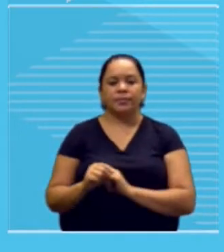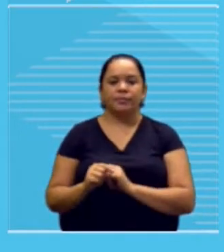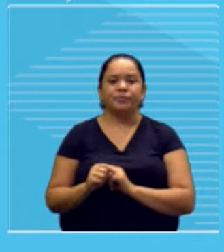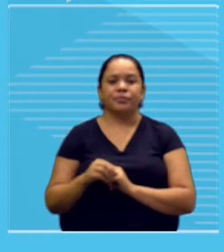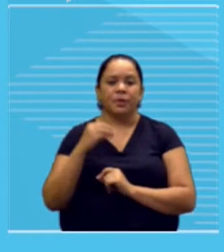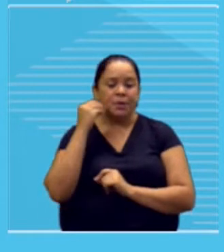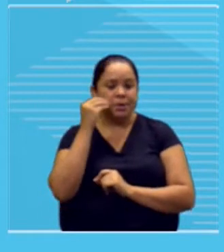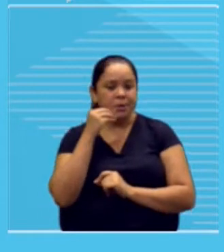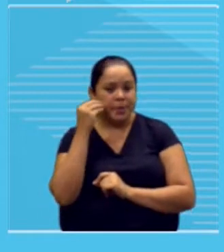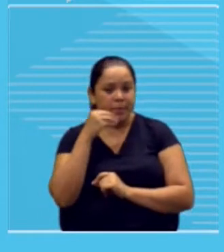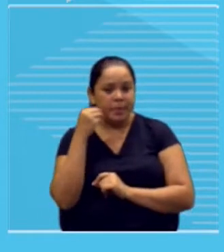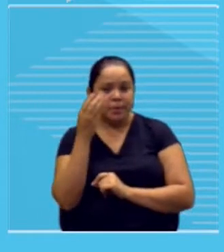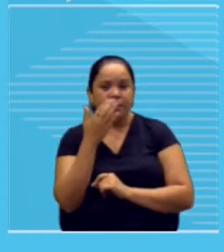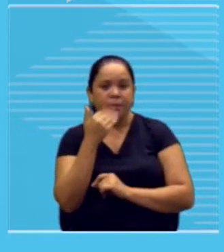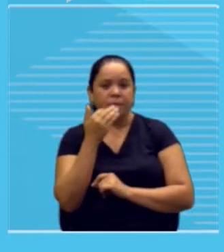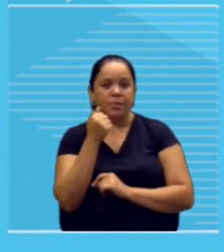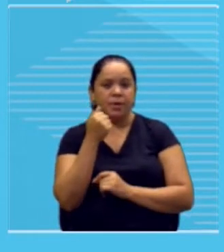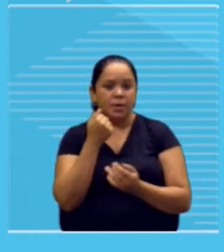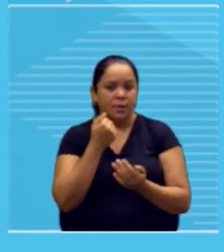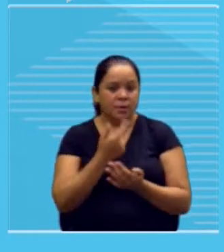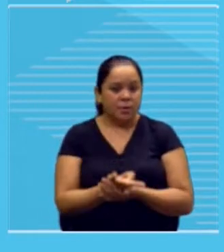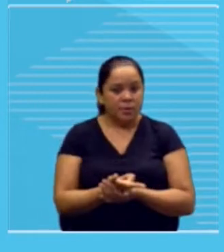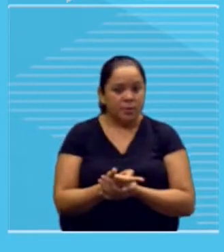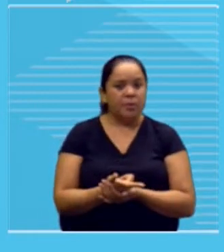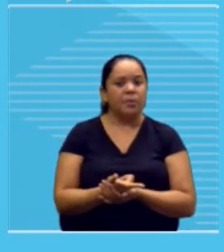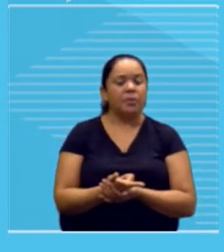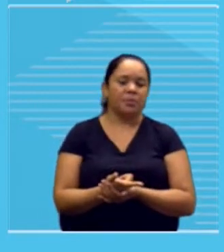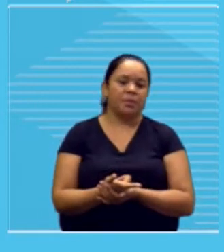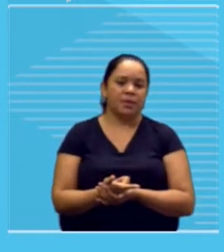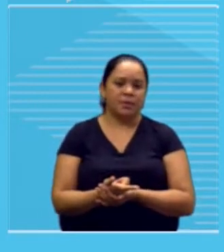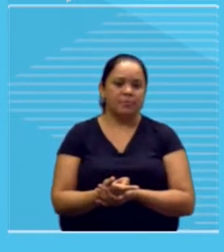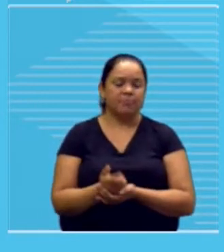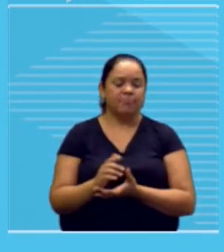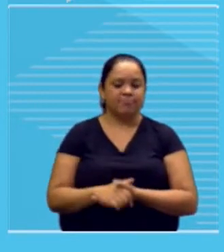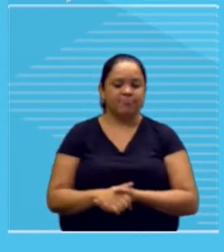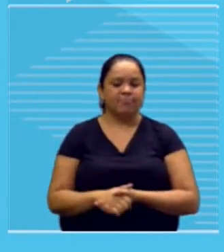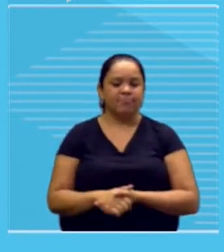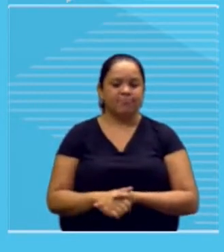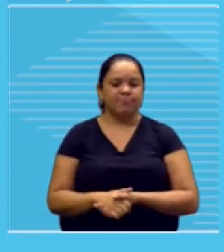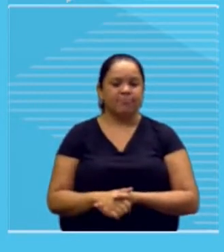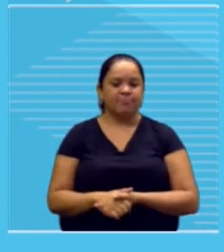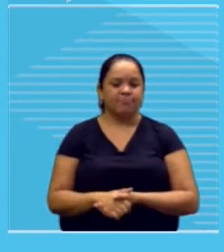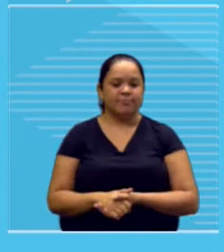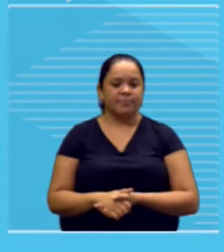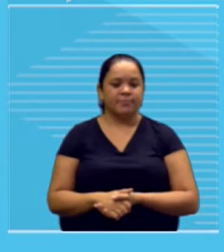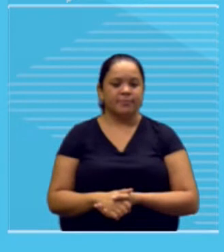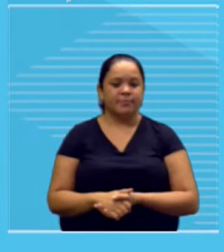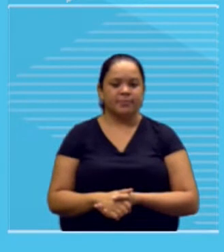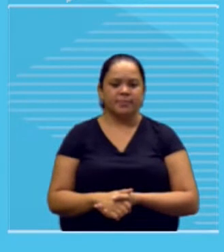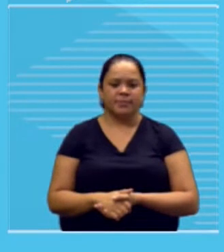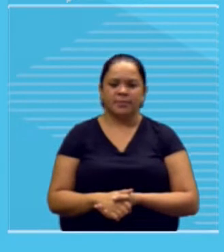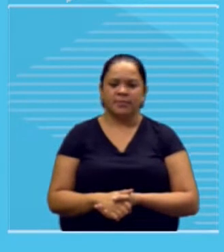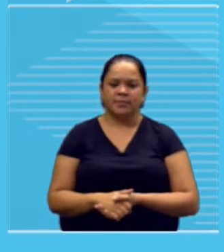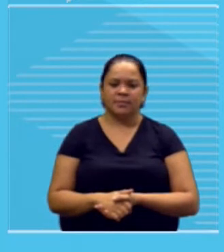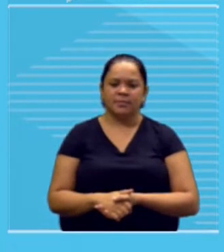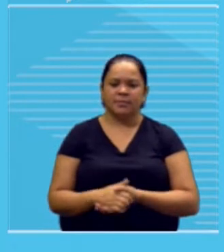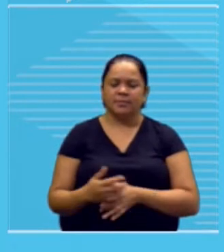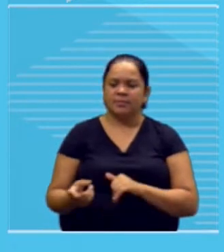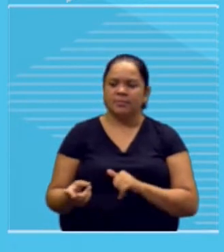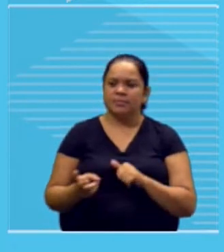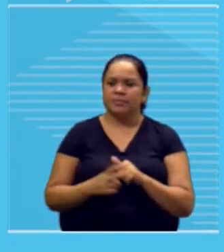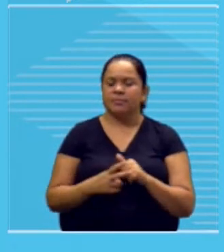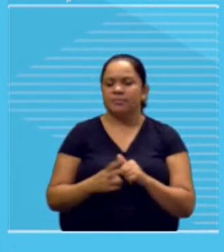Experimente com perconomize Mas vamos voltar aqui para nossa questão esses verbos no imperativo